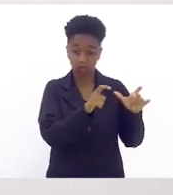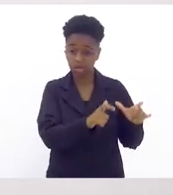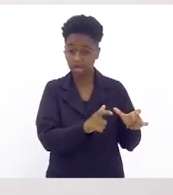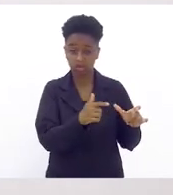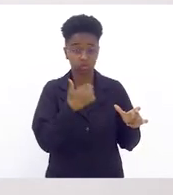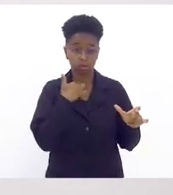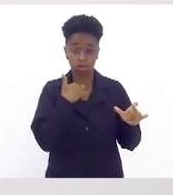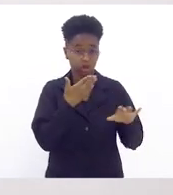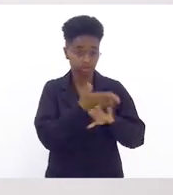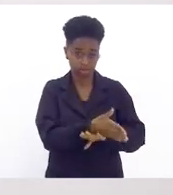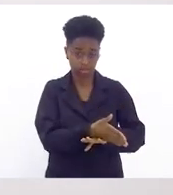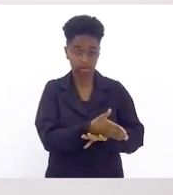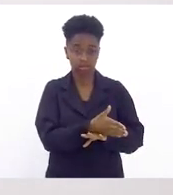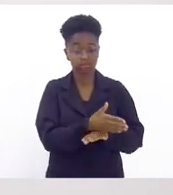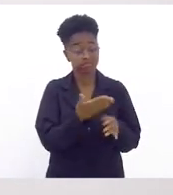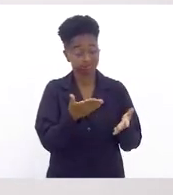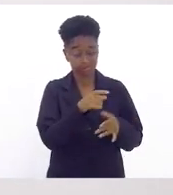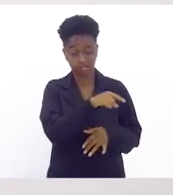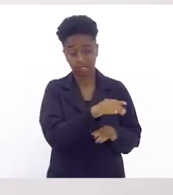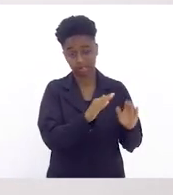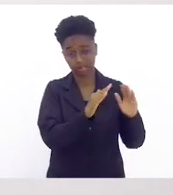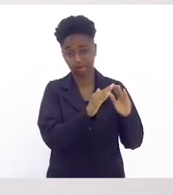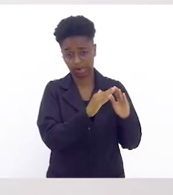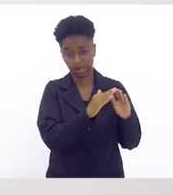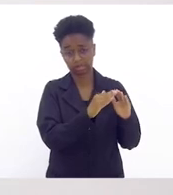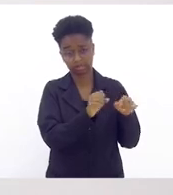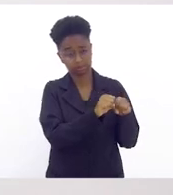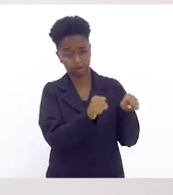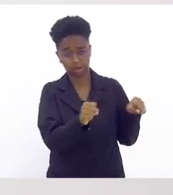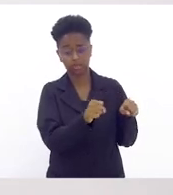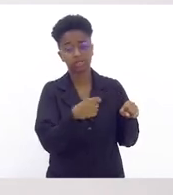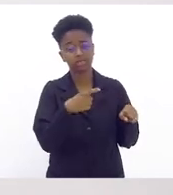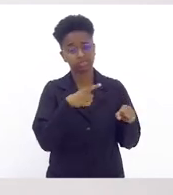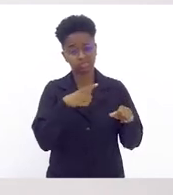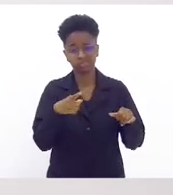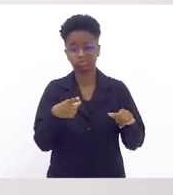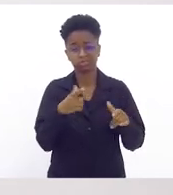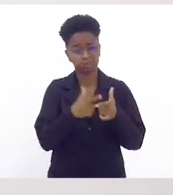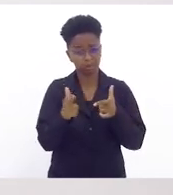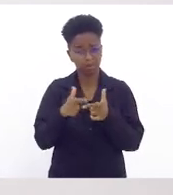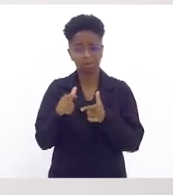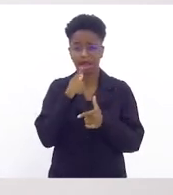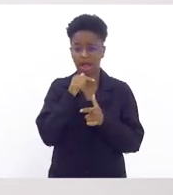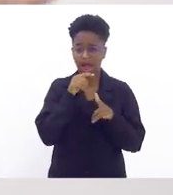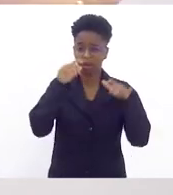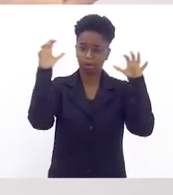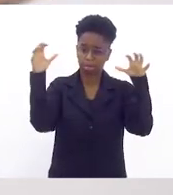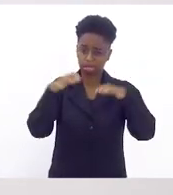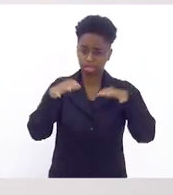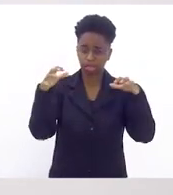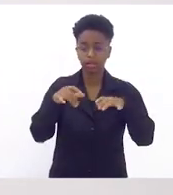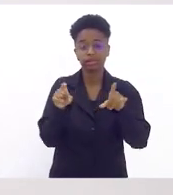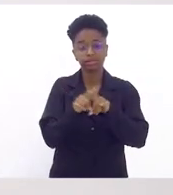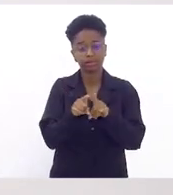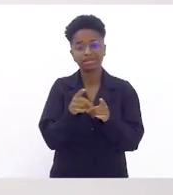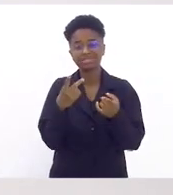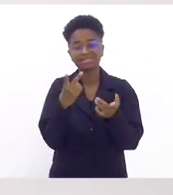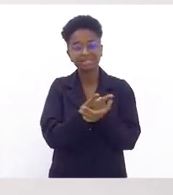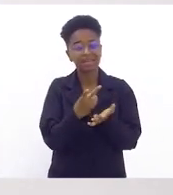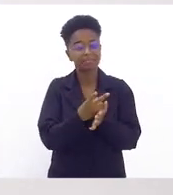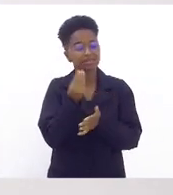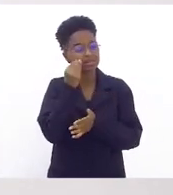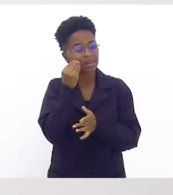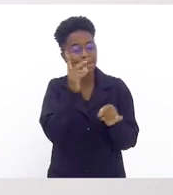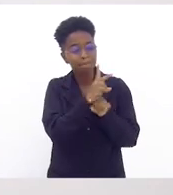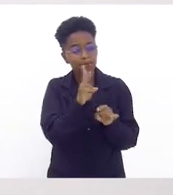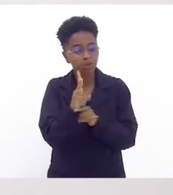e esse Casarão sofre há muito tempo com inúmeras e infiltrações e a gente tem o tempo inteiro que proteger esses